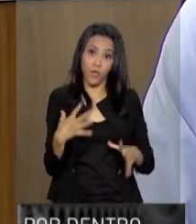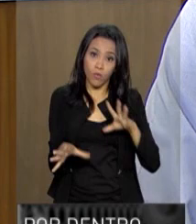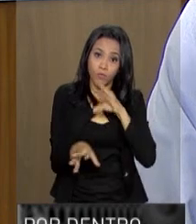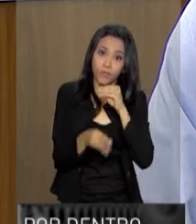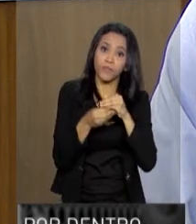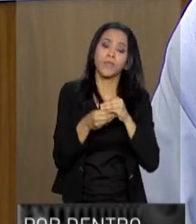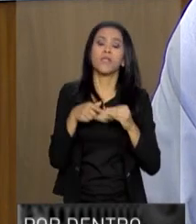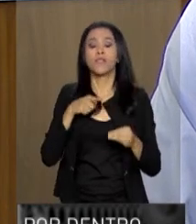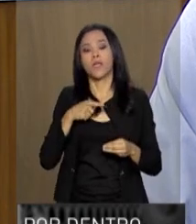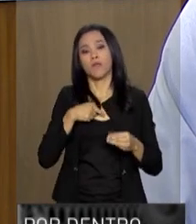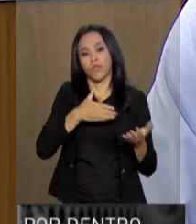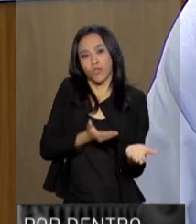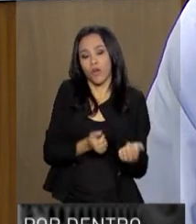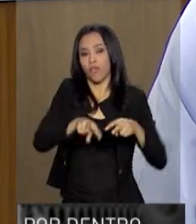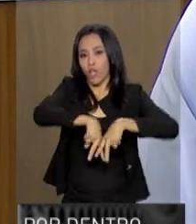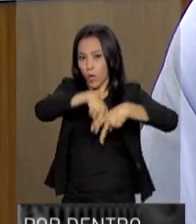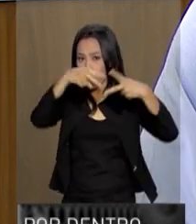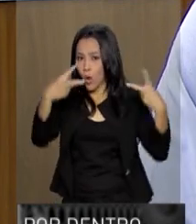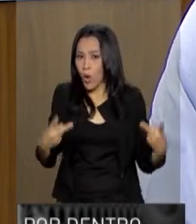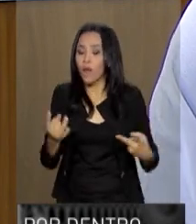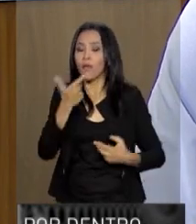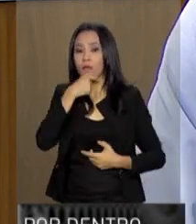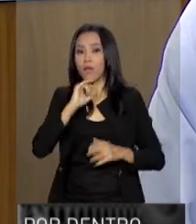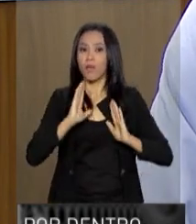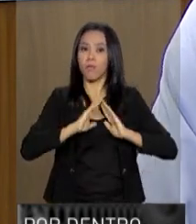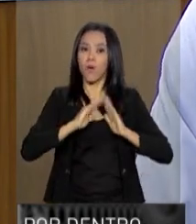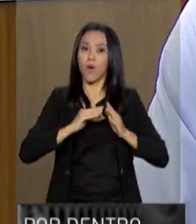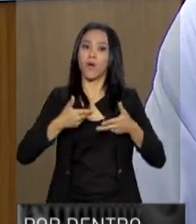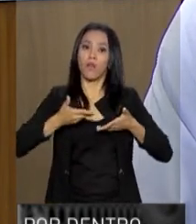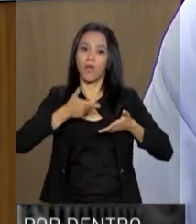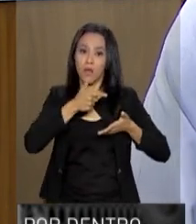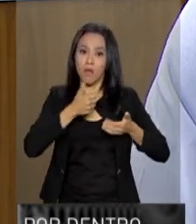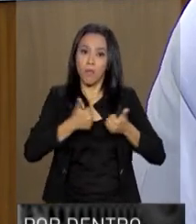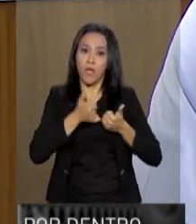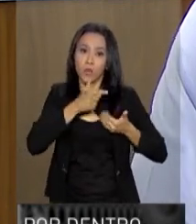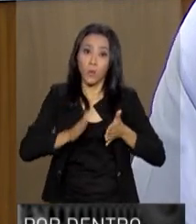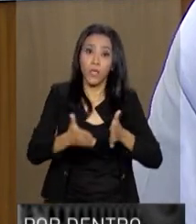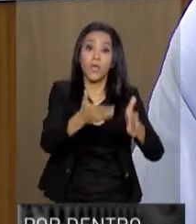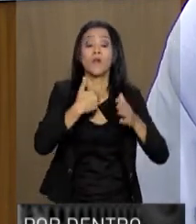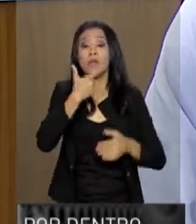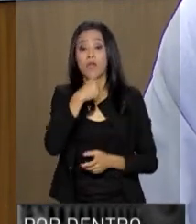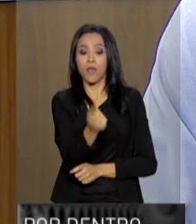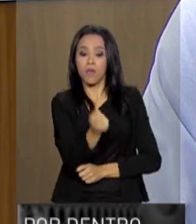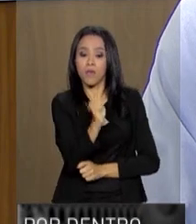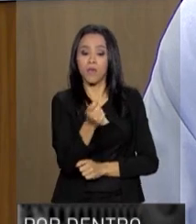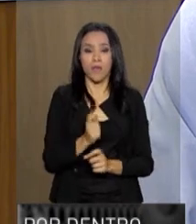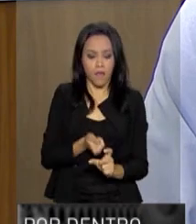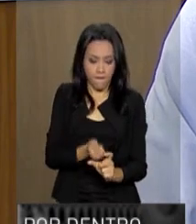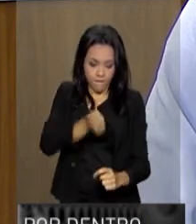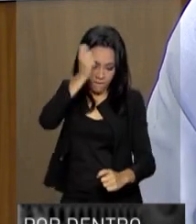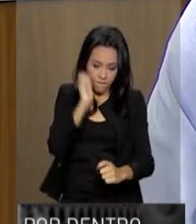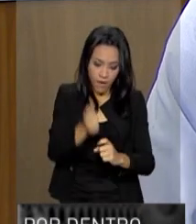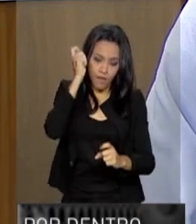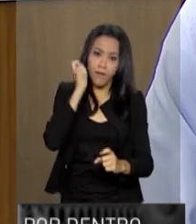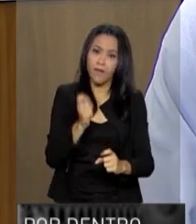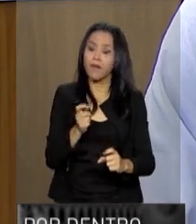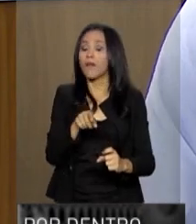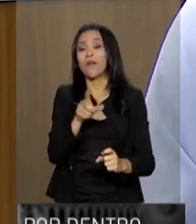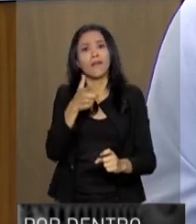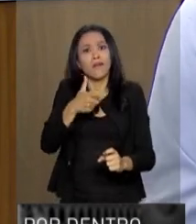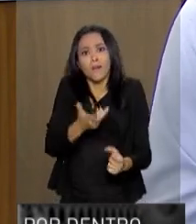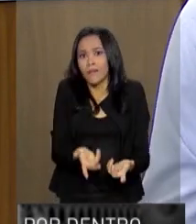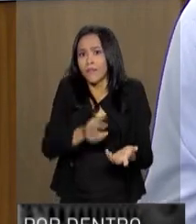quilombolas ribeirinhas indígenas pescadores quebradeiras de coco uma variada expressão